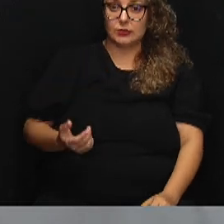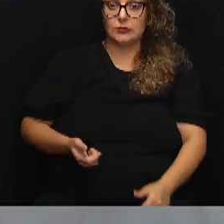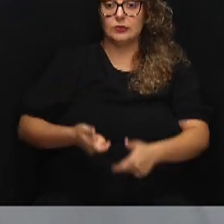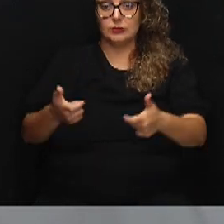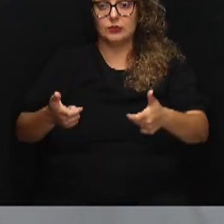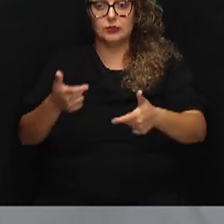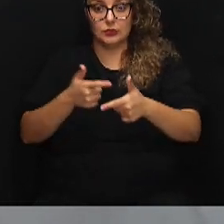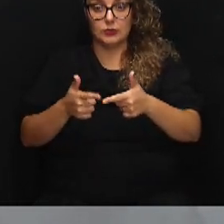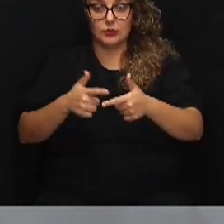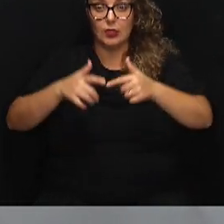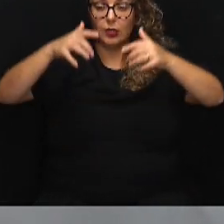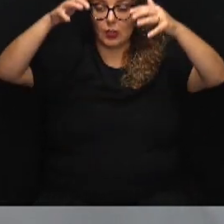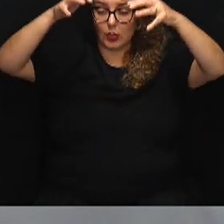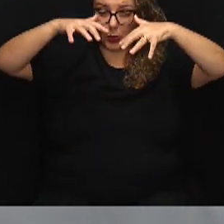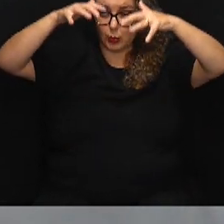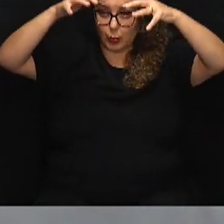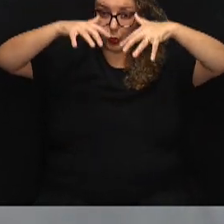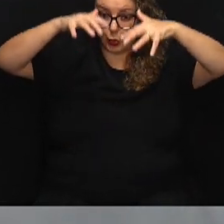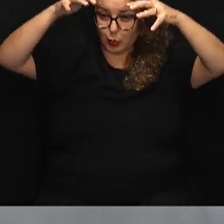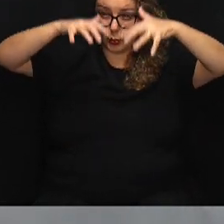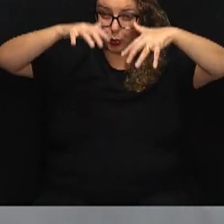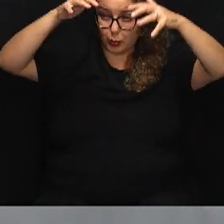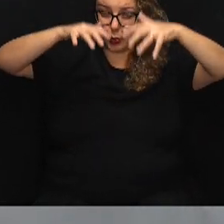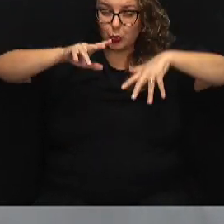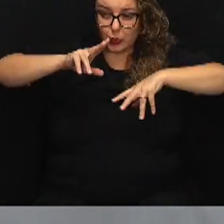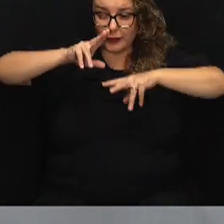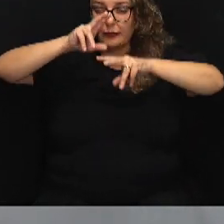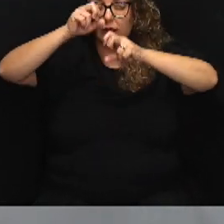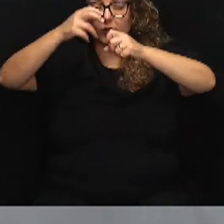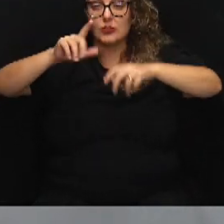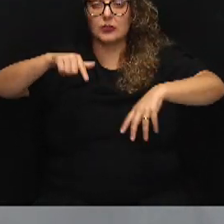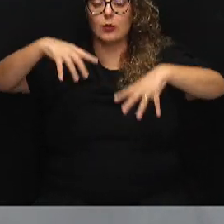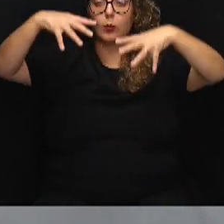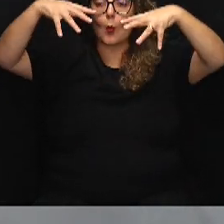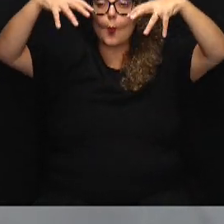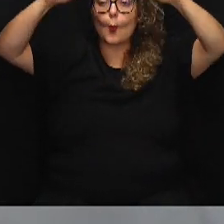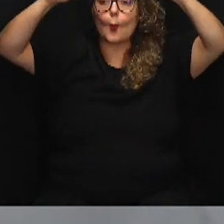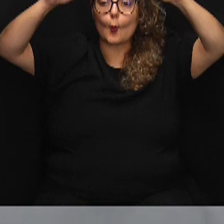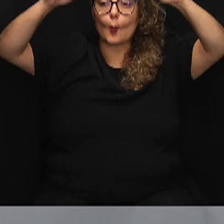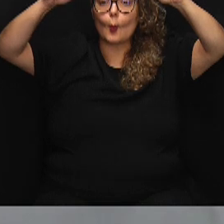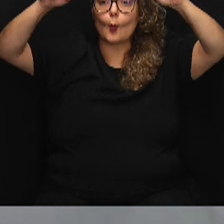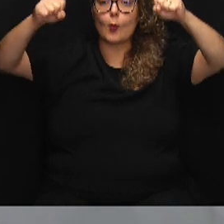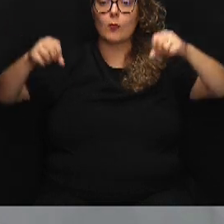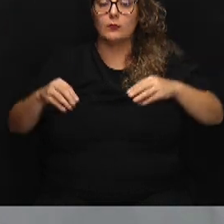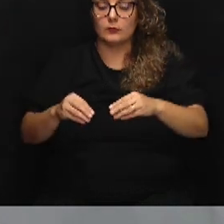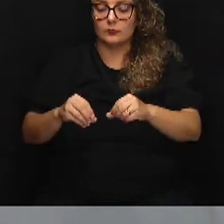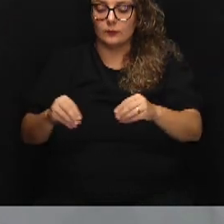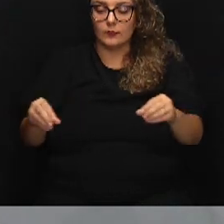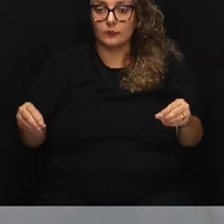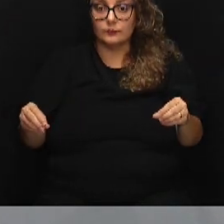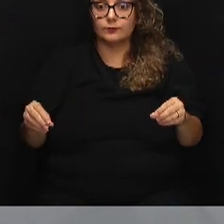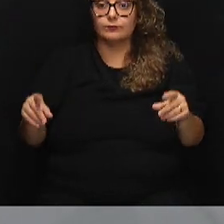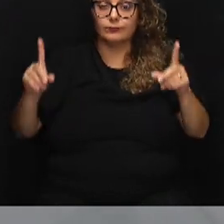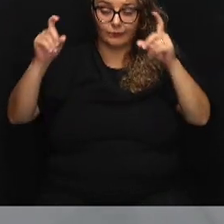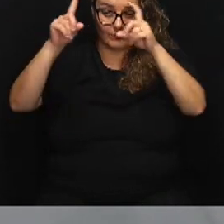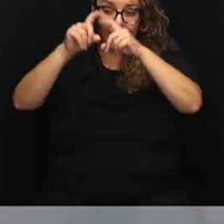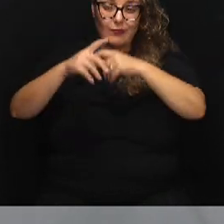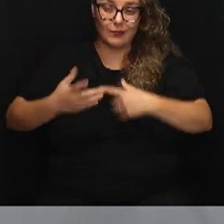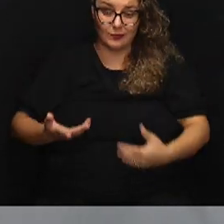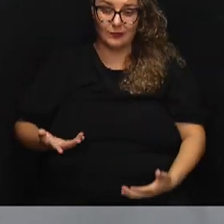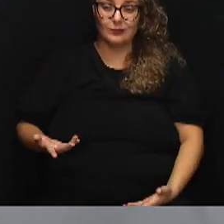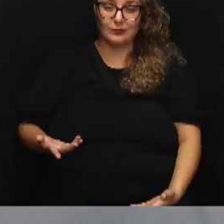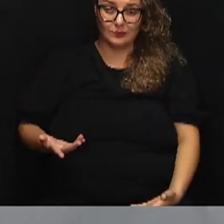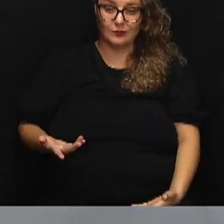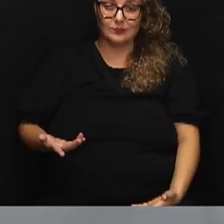chuva intensa e depois seca rapidamente, e a terra fica difícil de